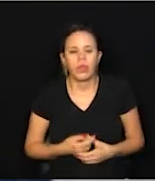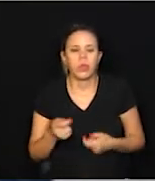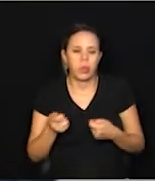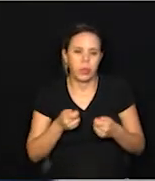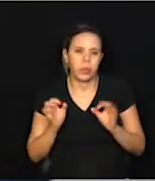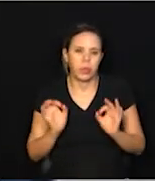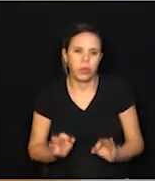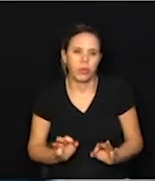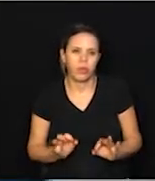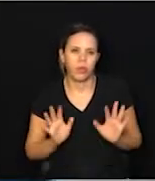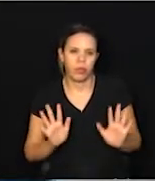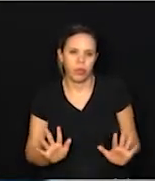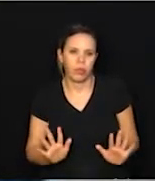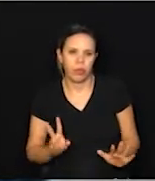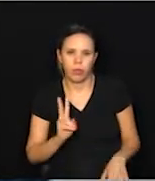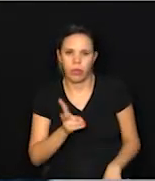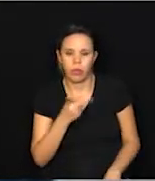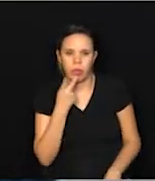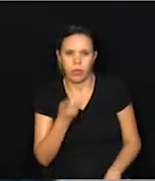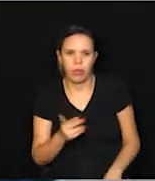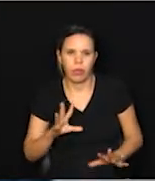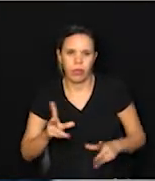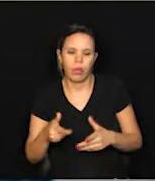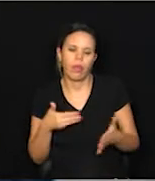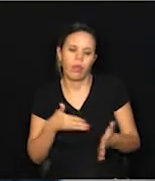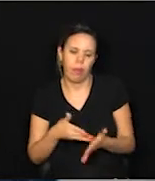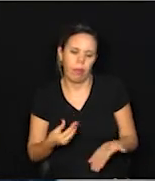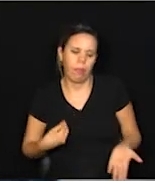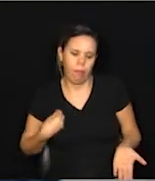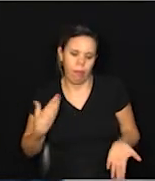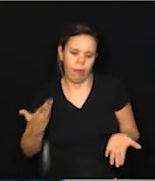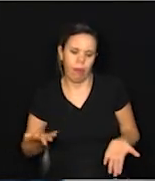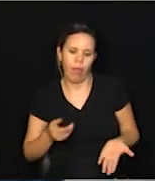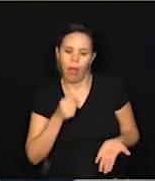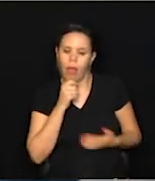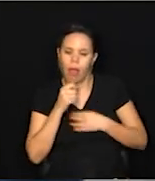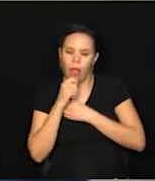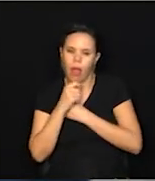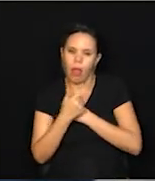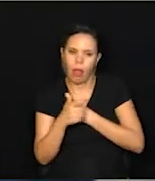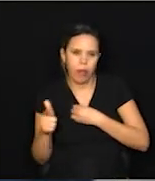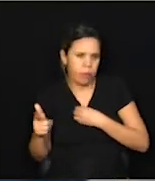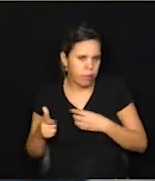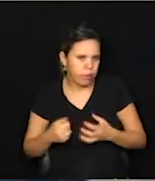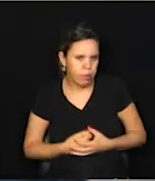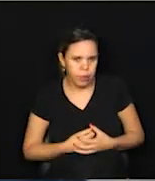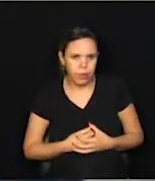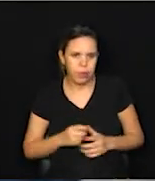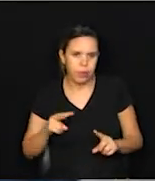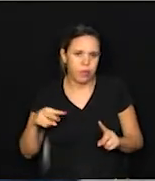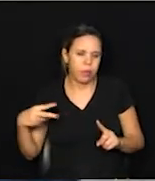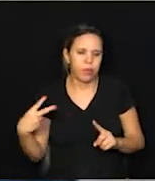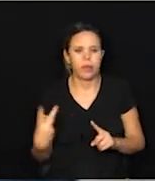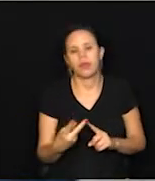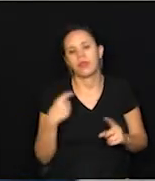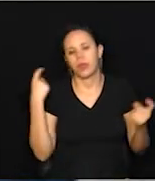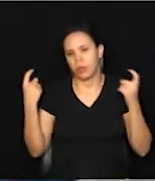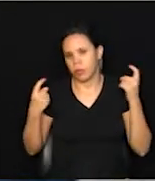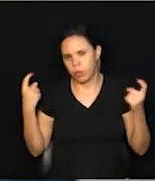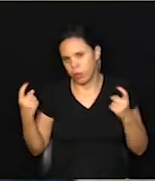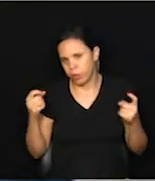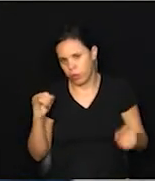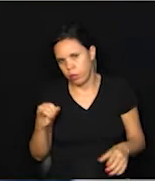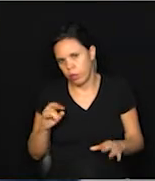controle. Mas é o que eu sempre falo, tudo tem um limite na vida. Então, por enquanto, não temos assim, a perspectiva mais preocupante é